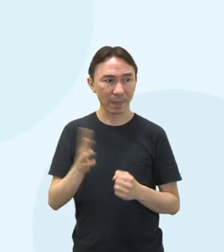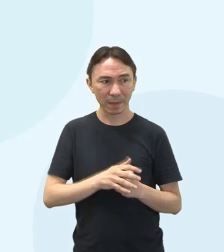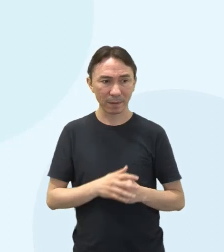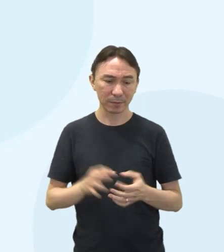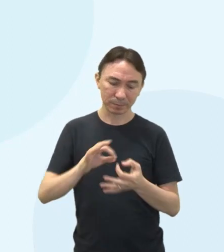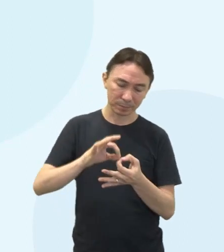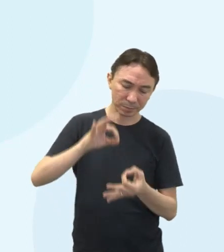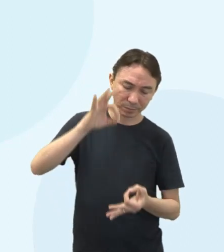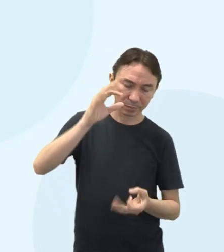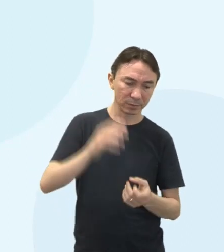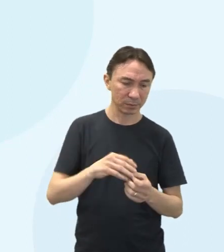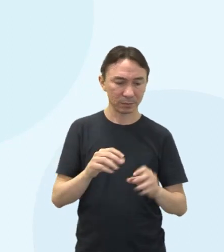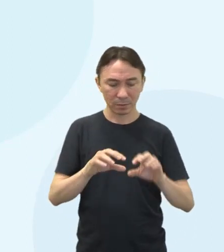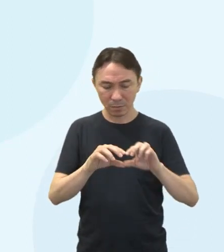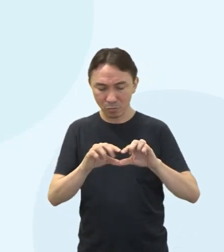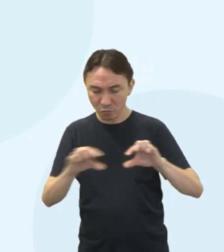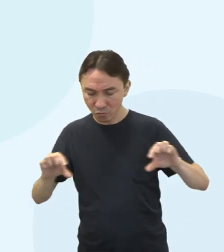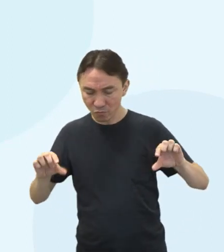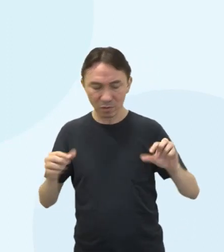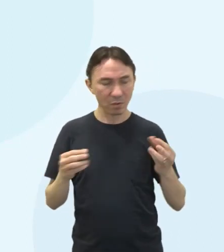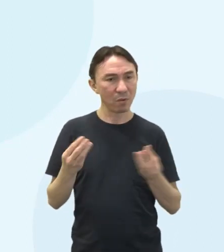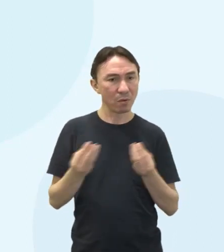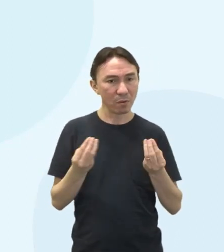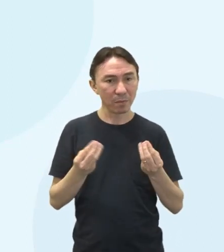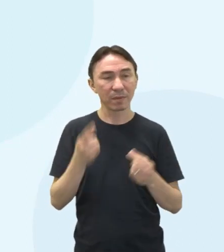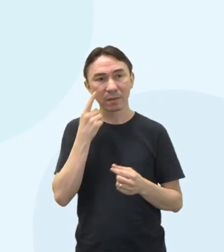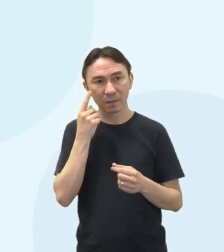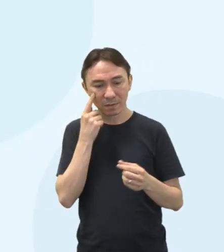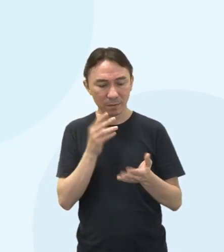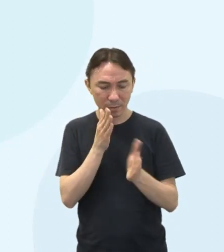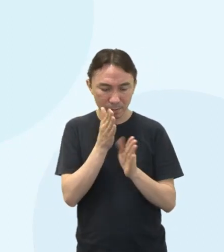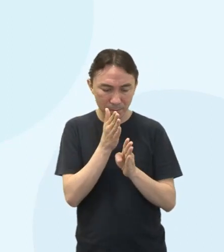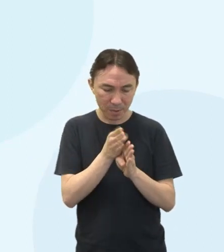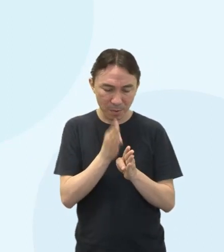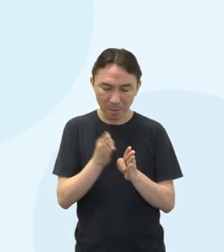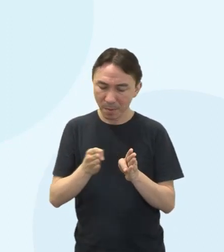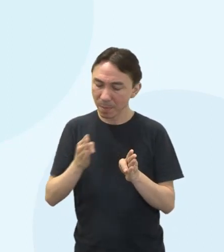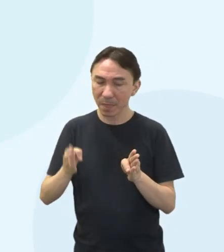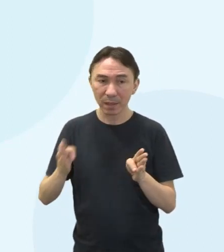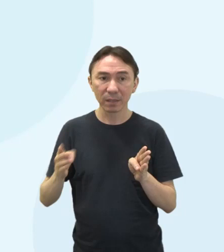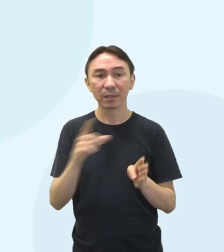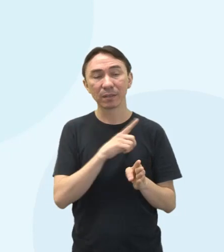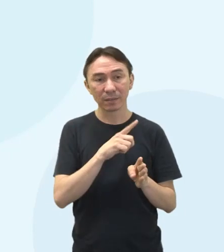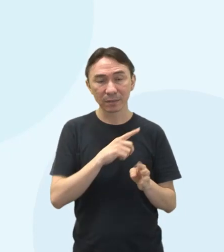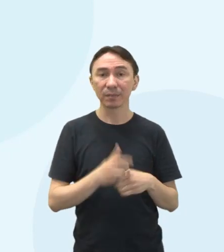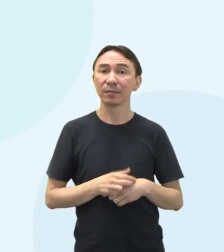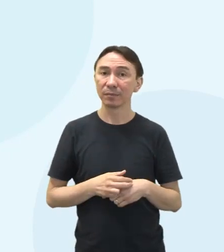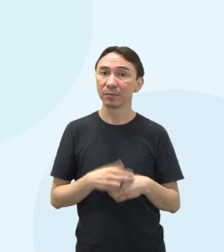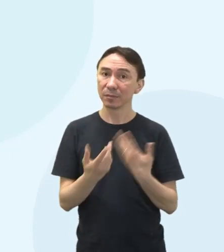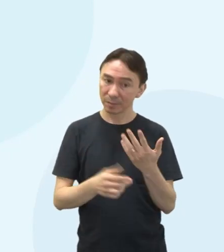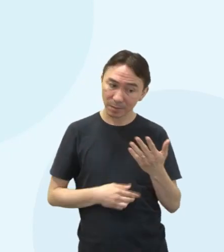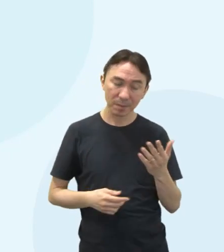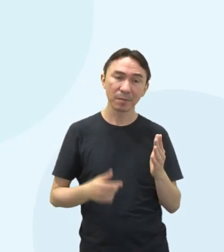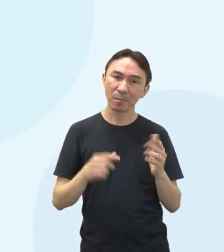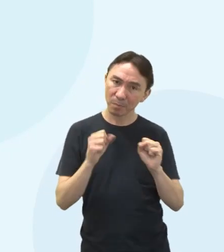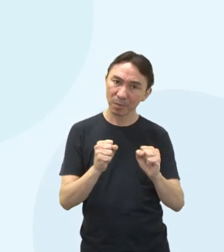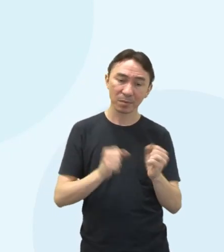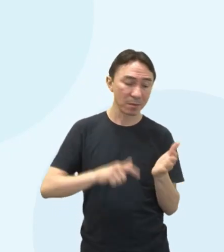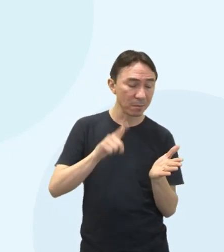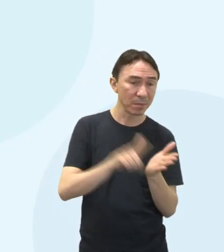observa na reta numérica esse intervalo podemos fazer um elas atividades no papel e depois solicitar que o estudante